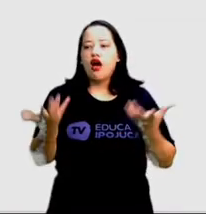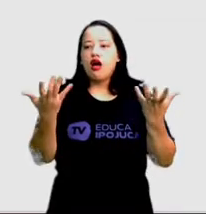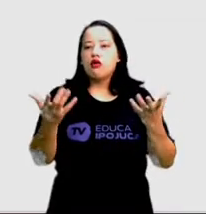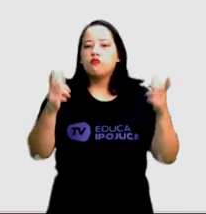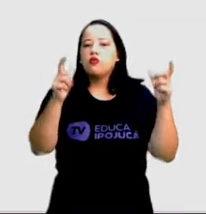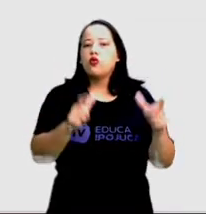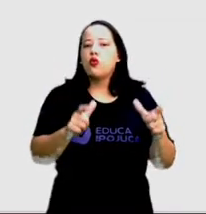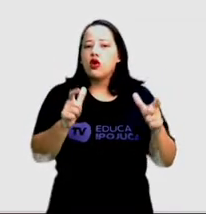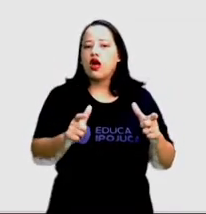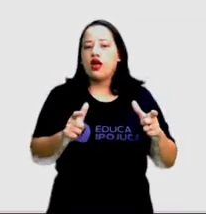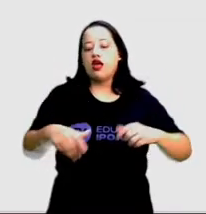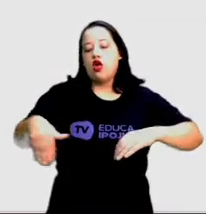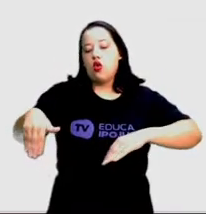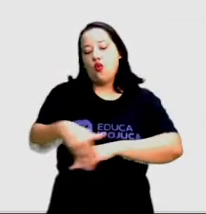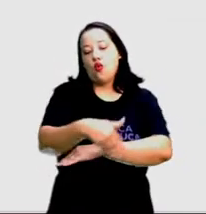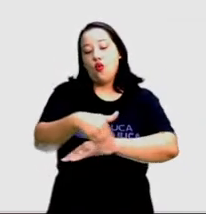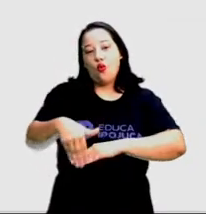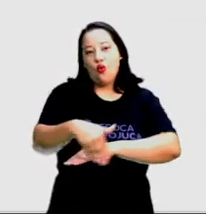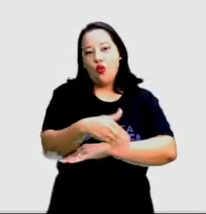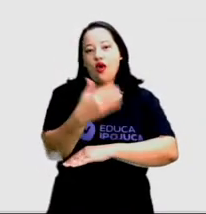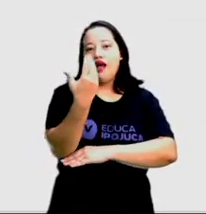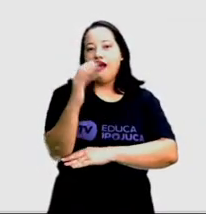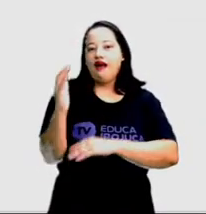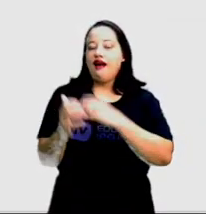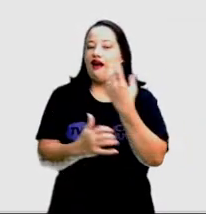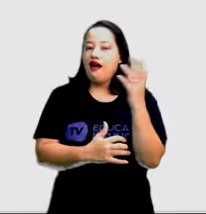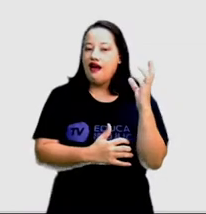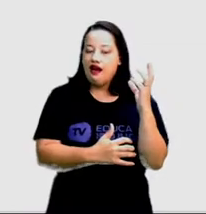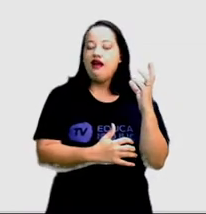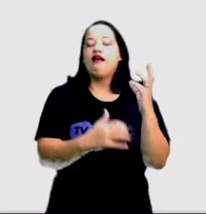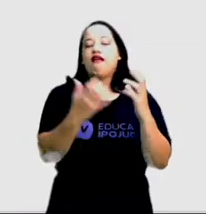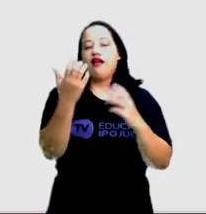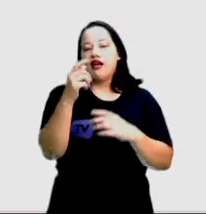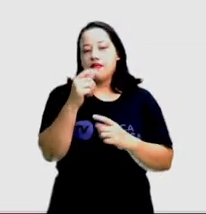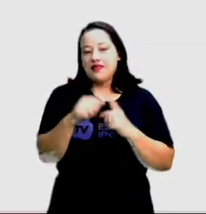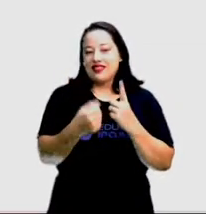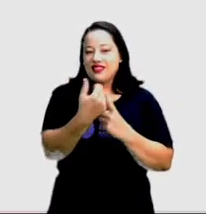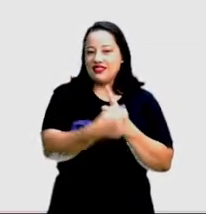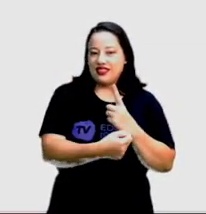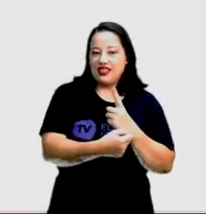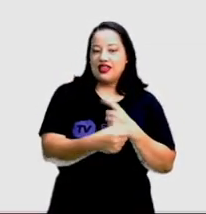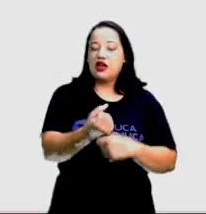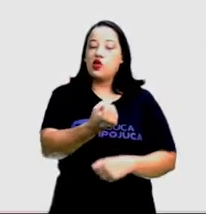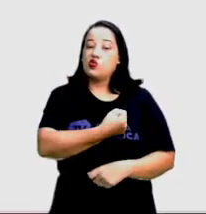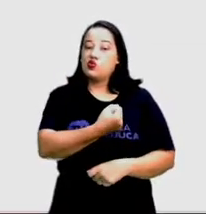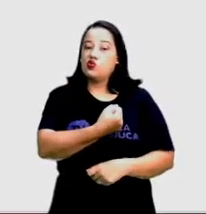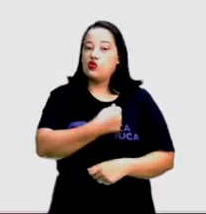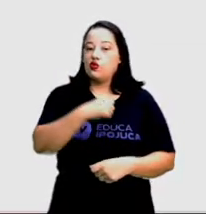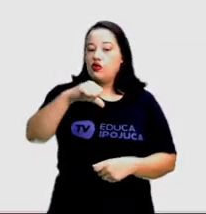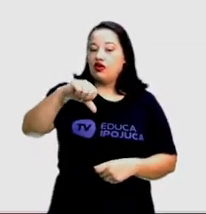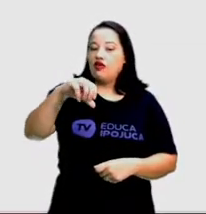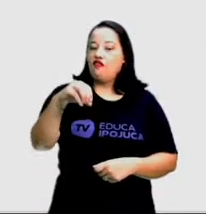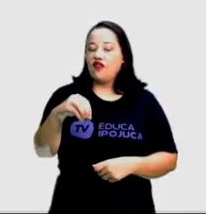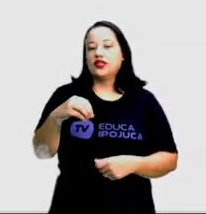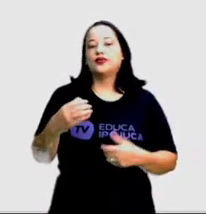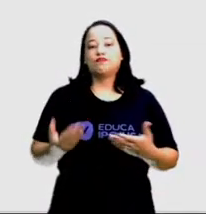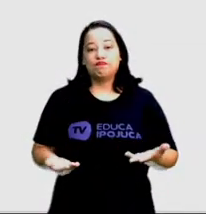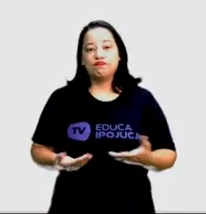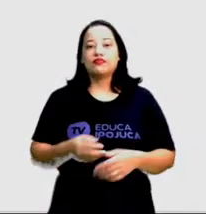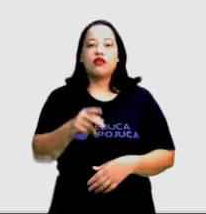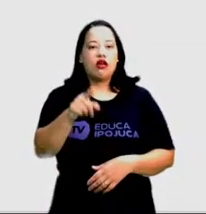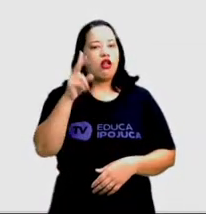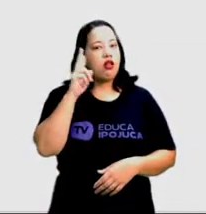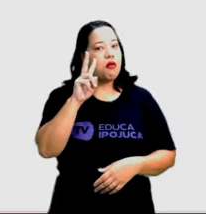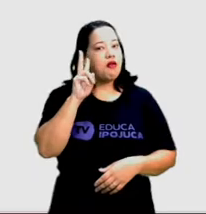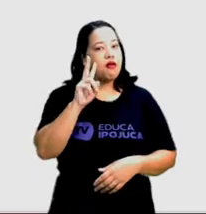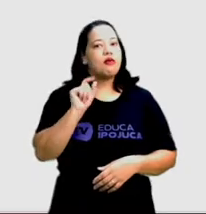das Bananeiras, número 90. Lembrem também, crianças, que em um convite